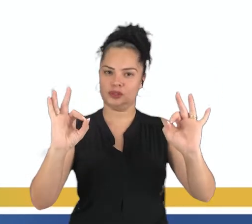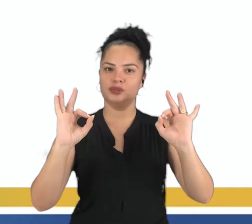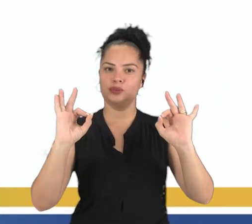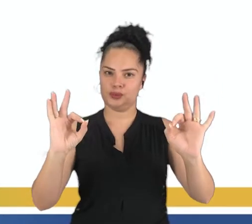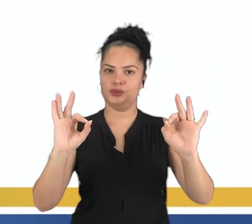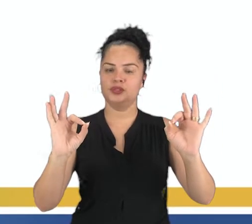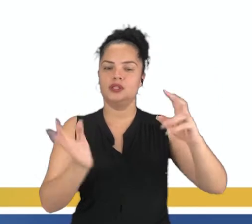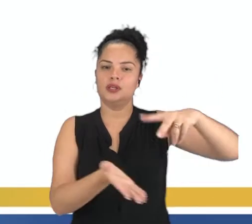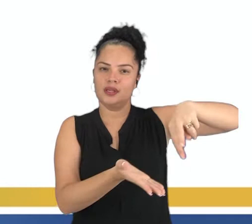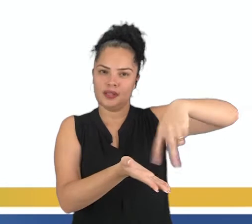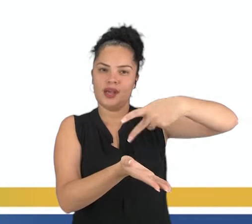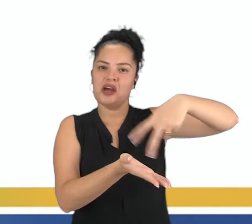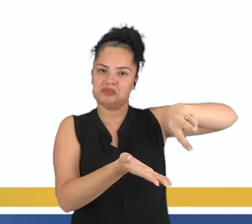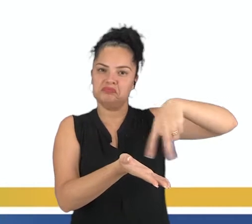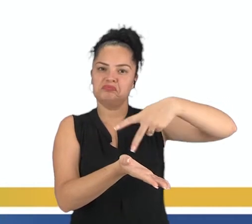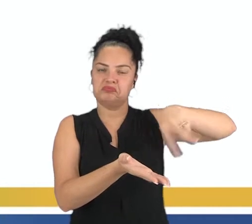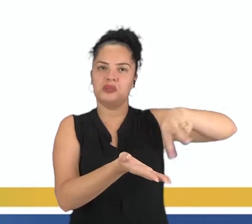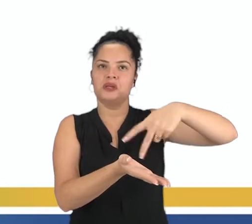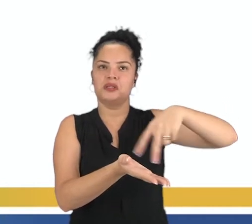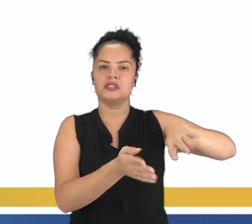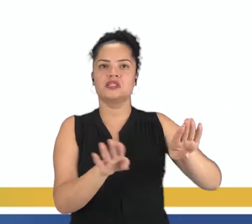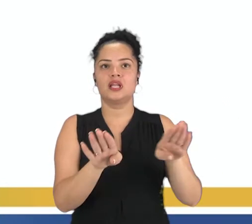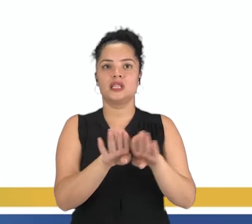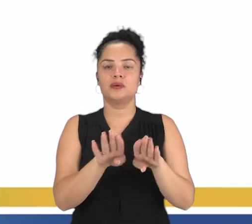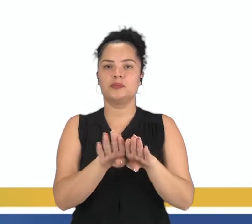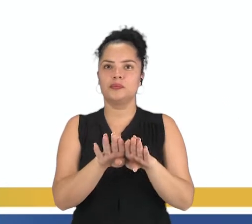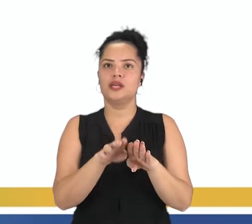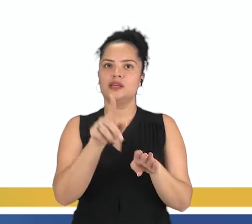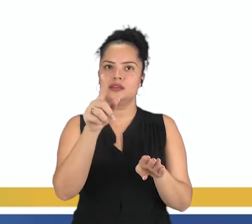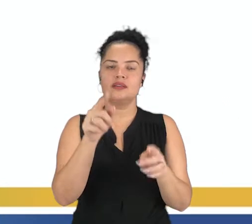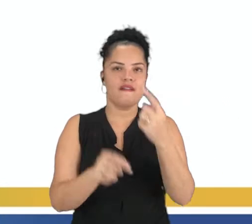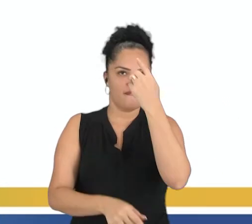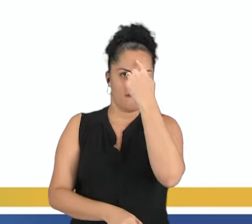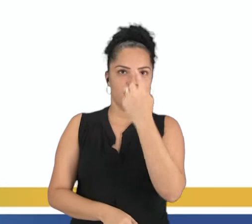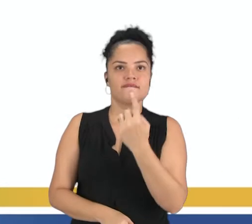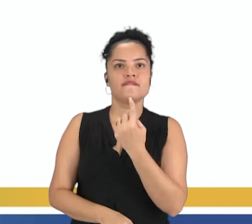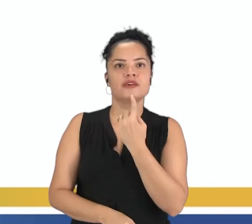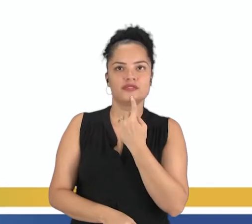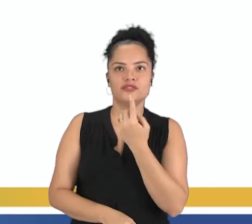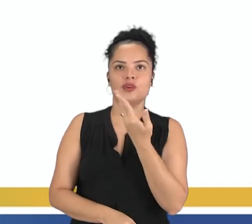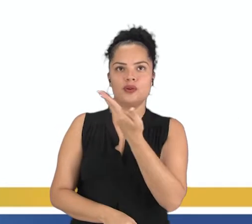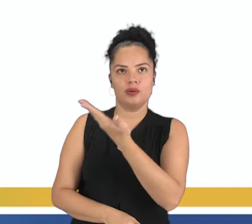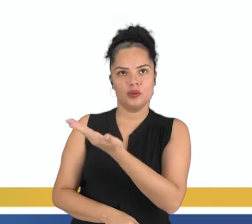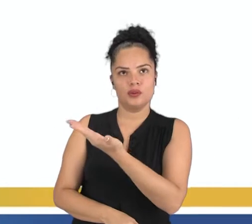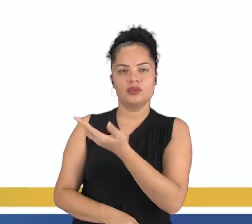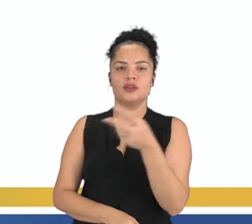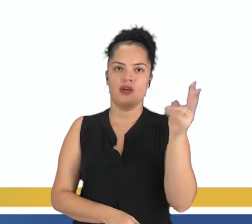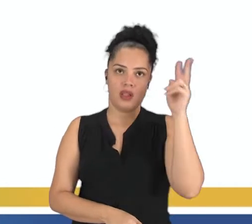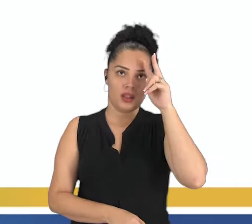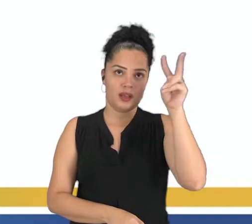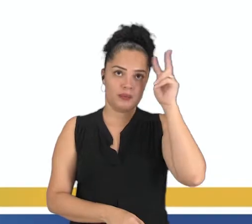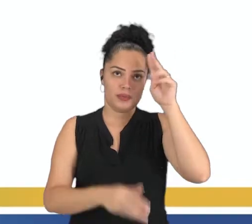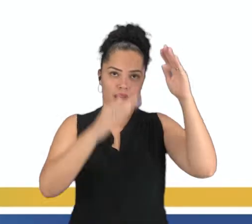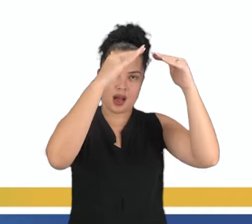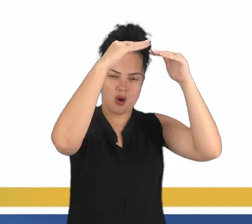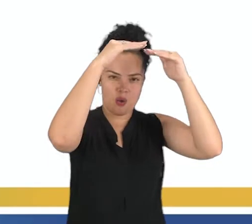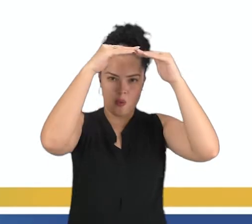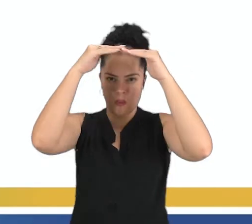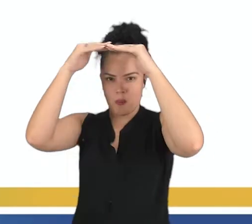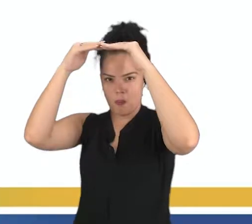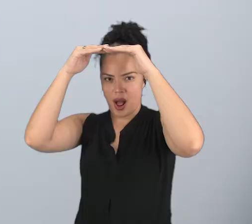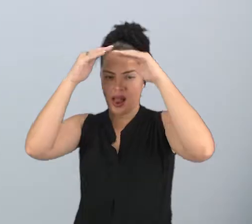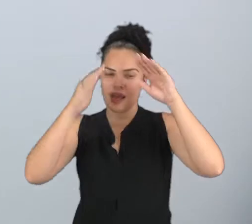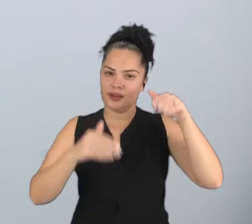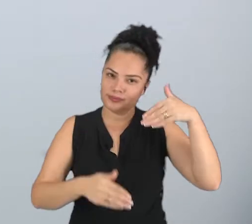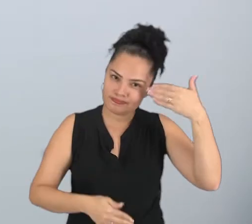dessa dança do balé. Eu tenho aqui mais duas imagens e vamos lembrar, gente, que o balé da corte, ele